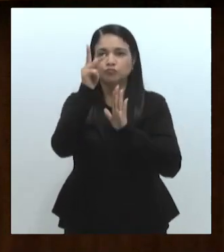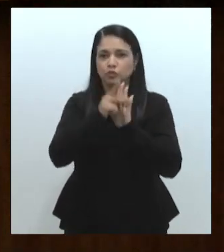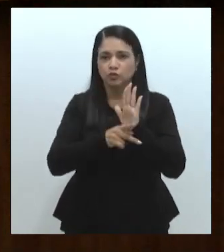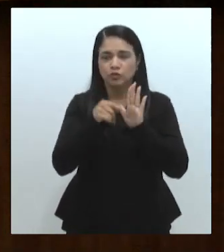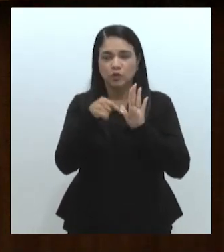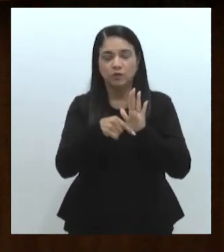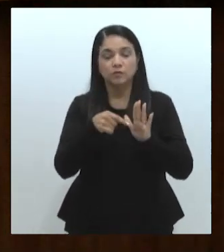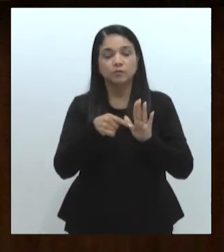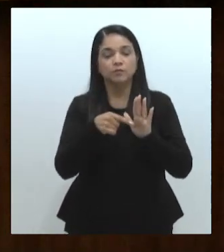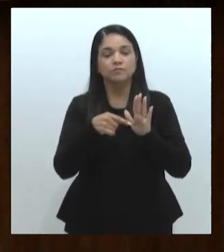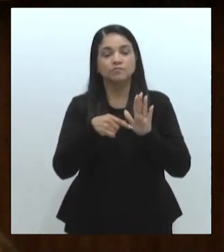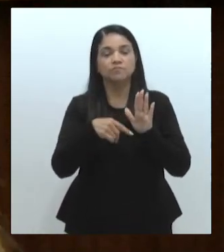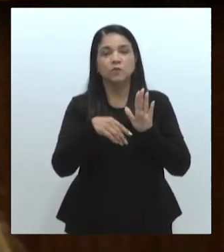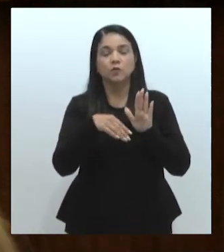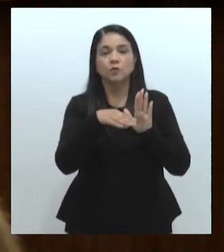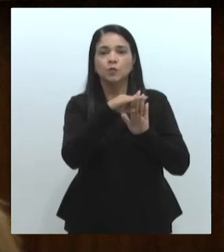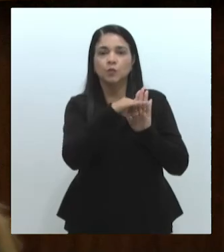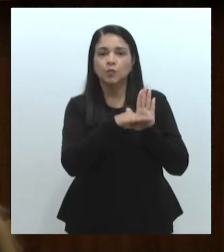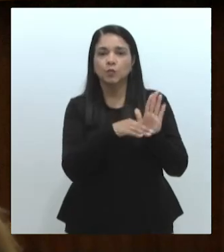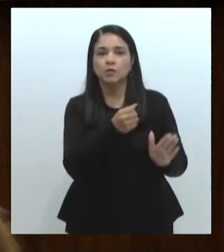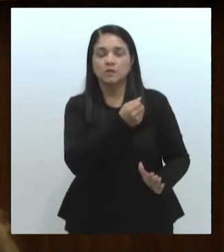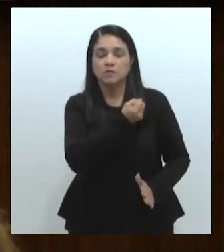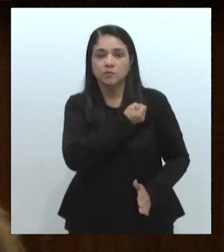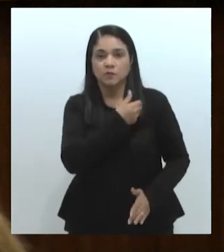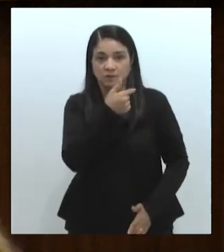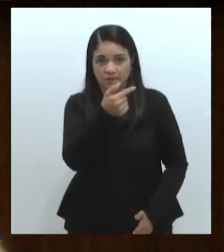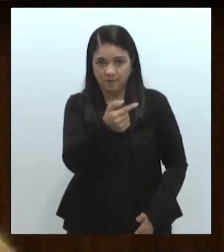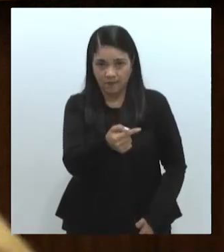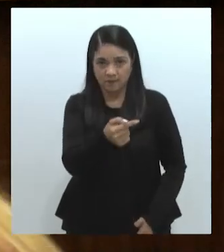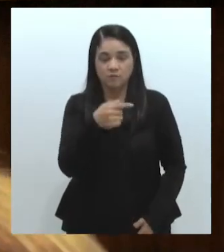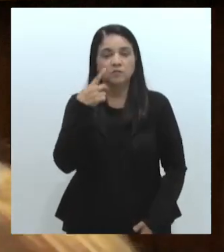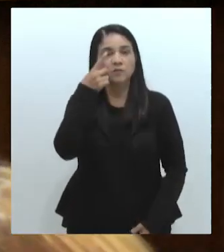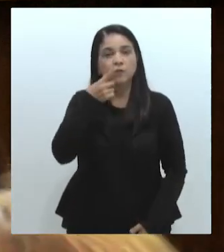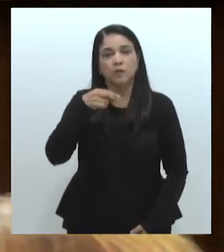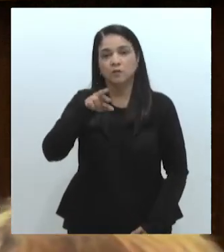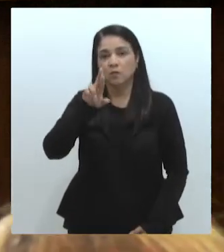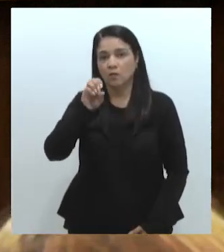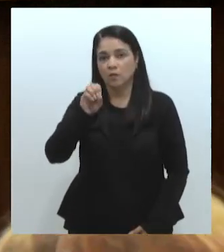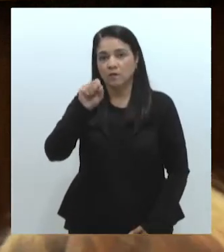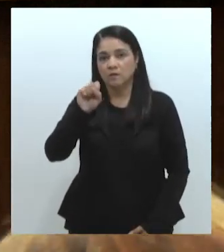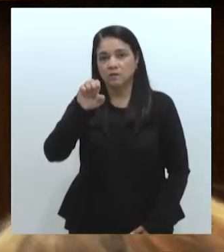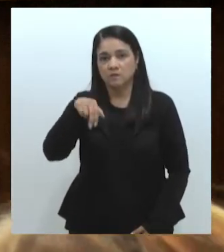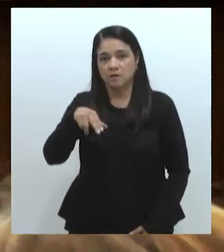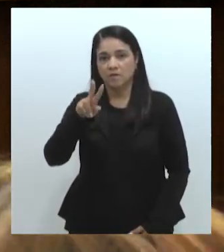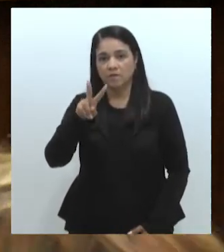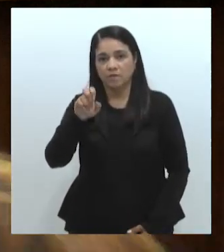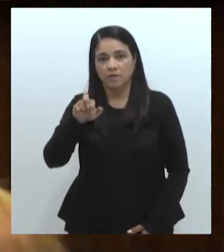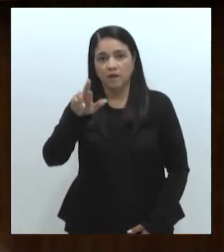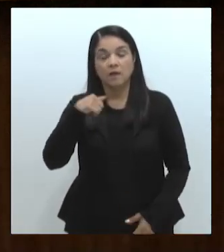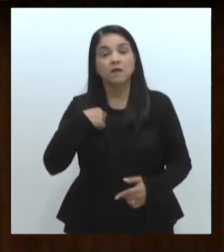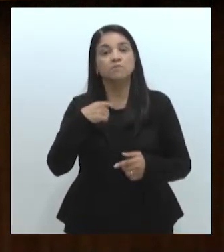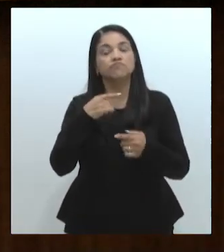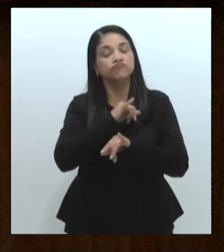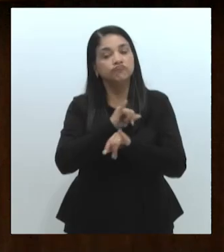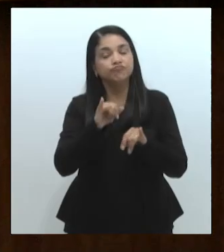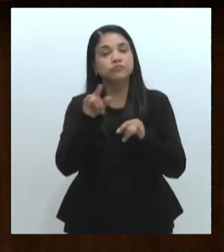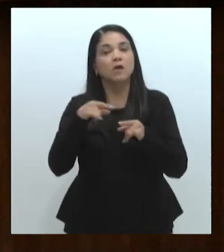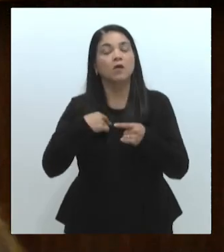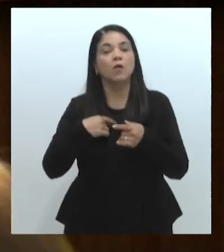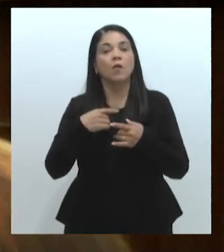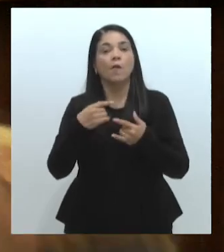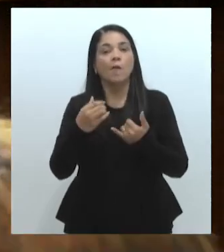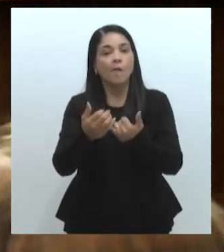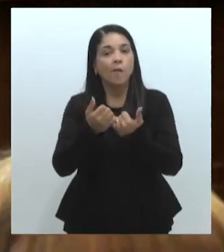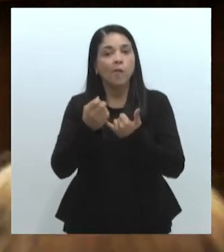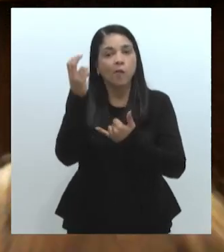o 7º da pauta, deputado Rosenberg Reis. Ele declara patrimônio cultural e material assistência